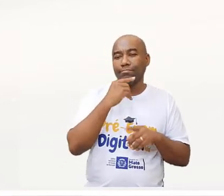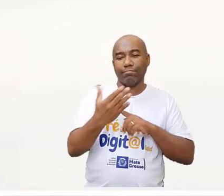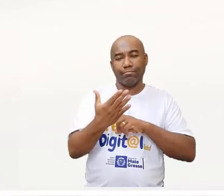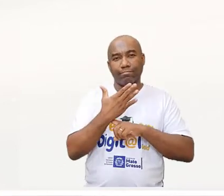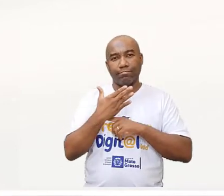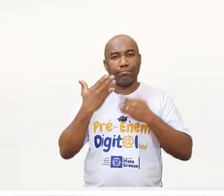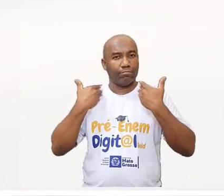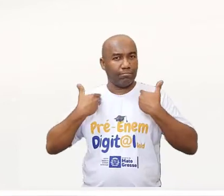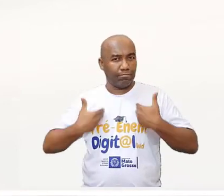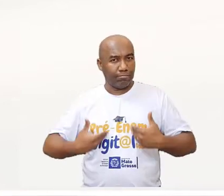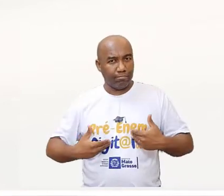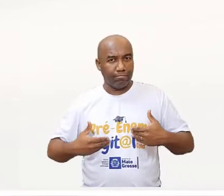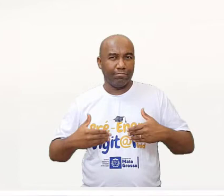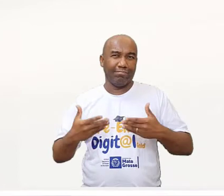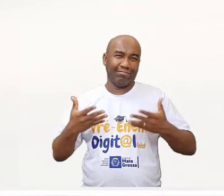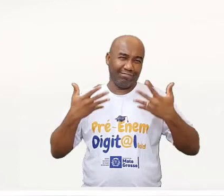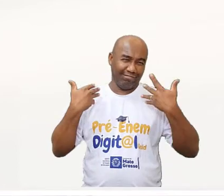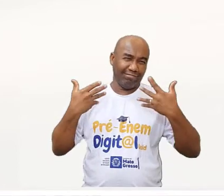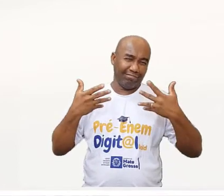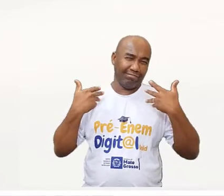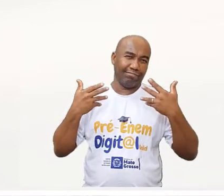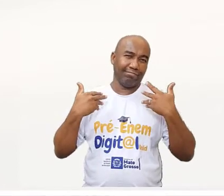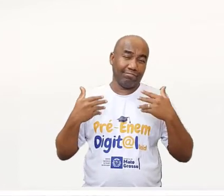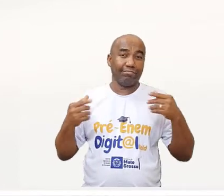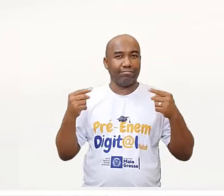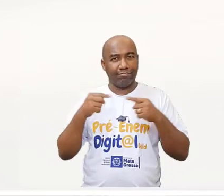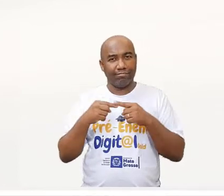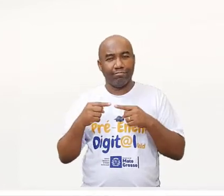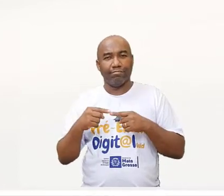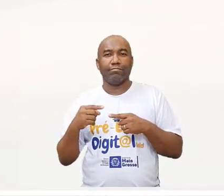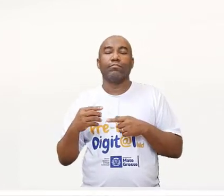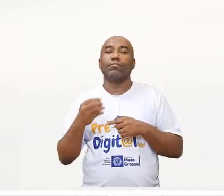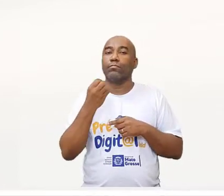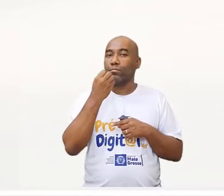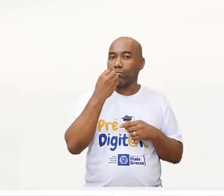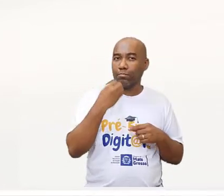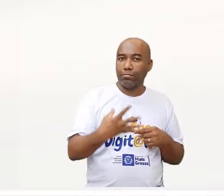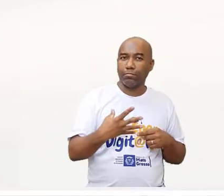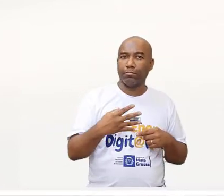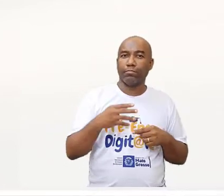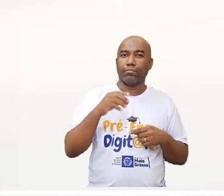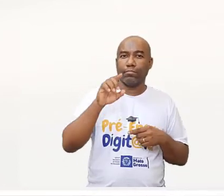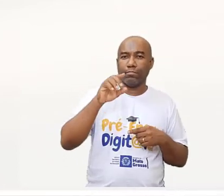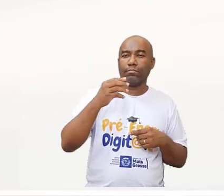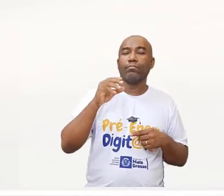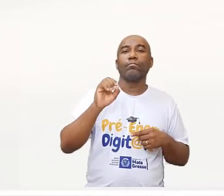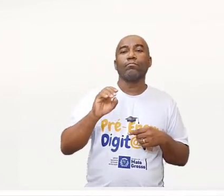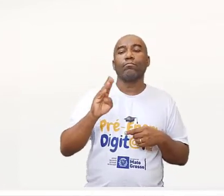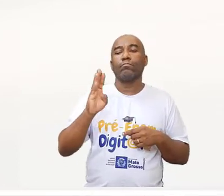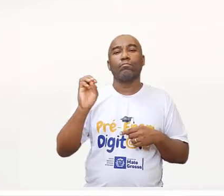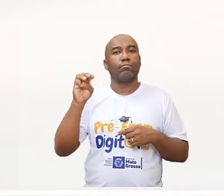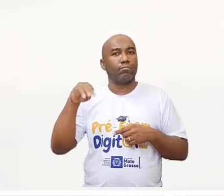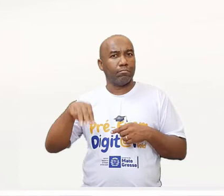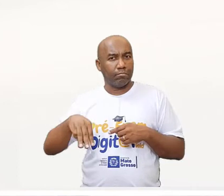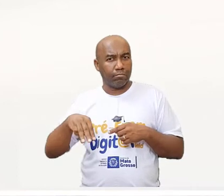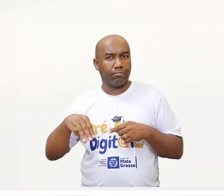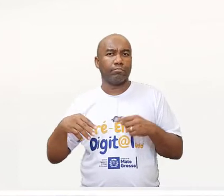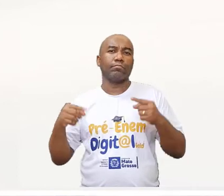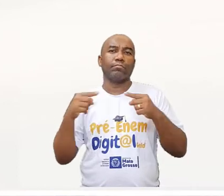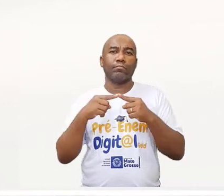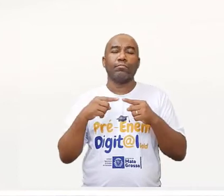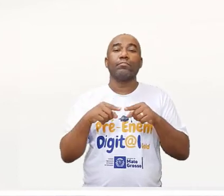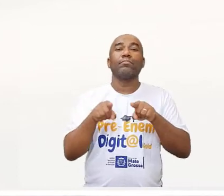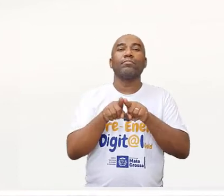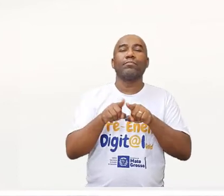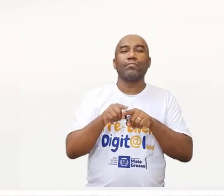É correta essa expressão. Essa frase é correta. É necessário atenção para os idosos.